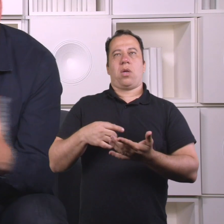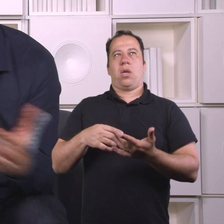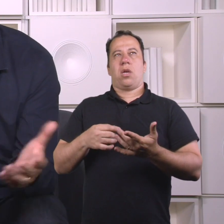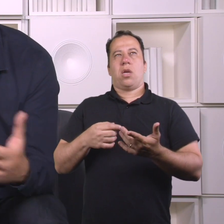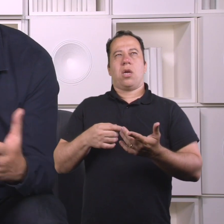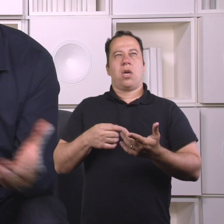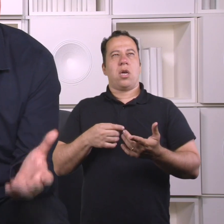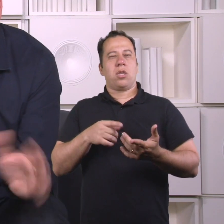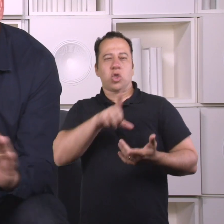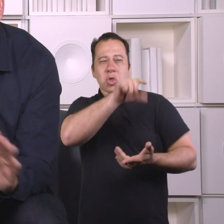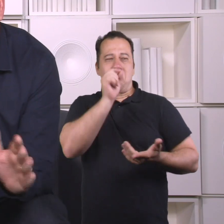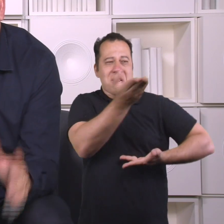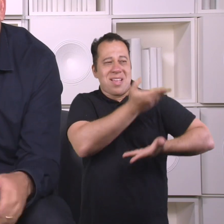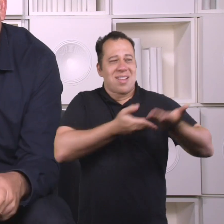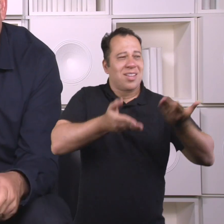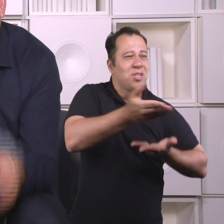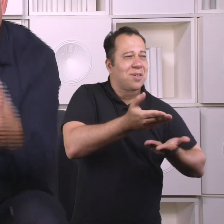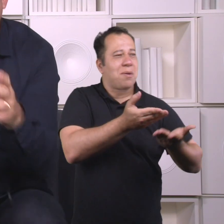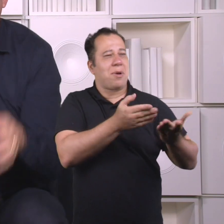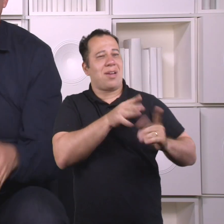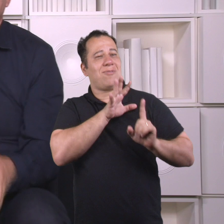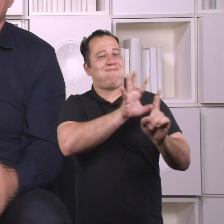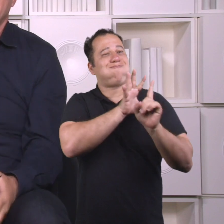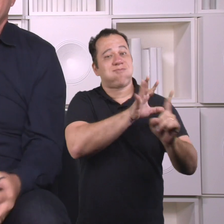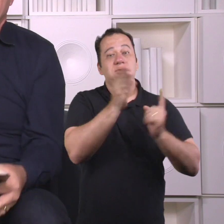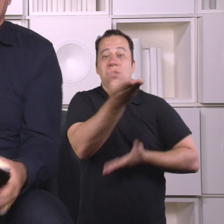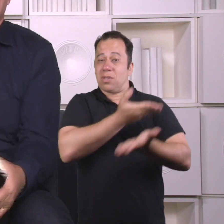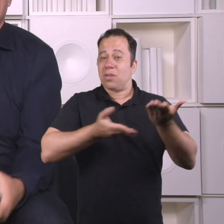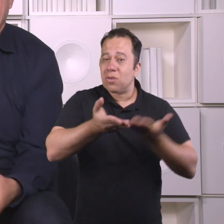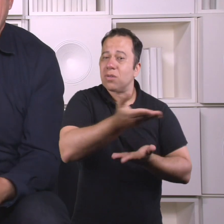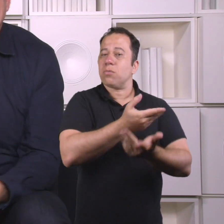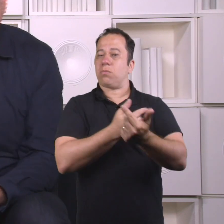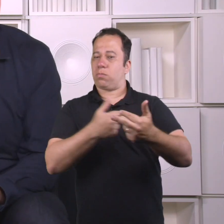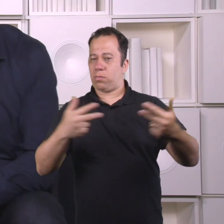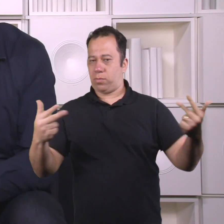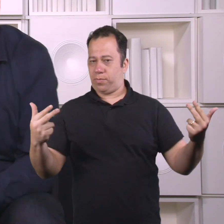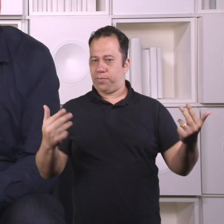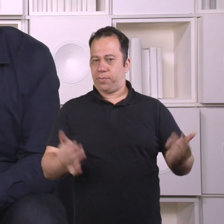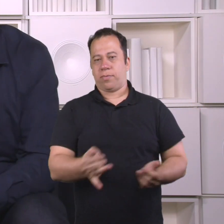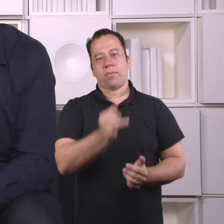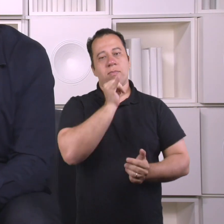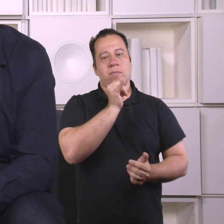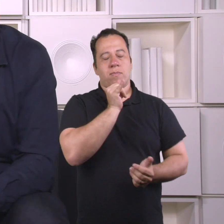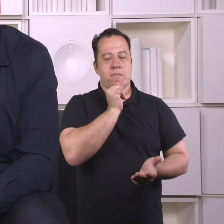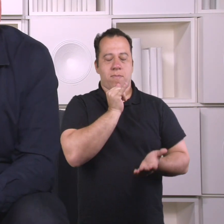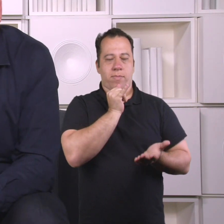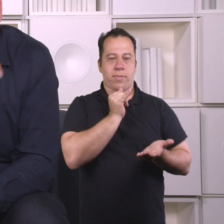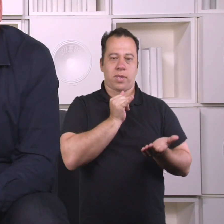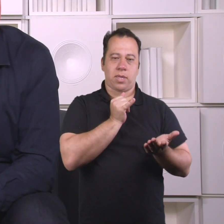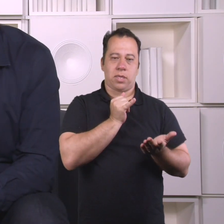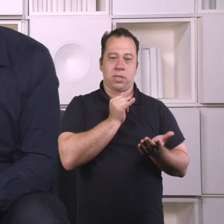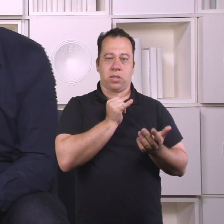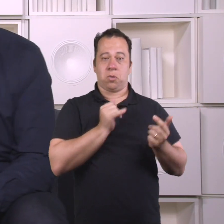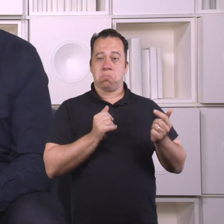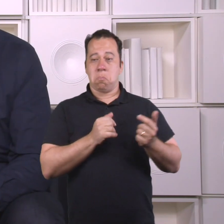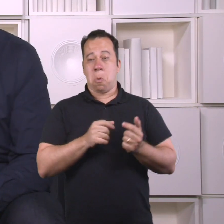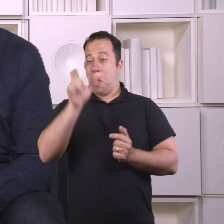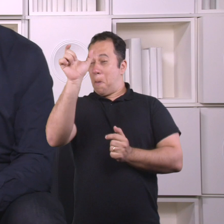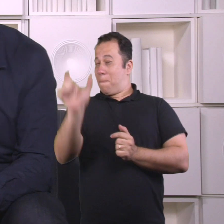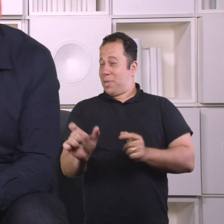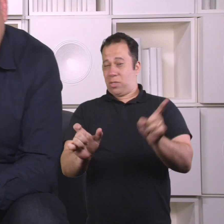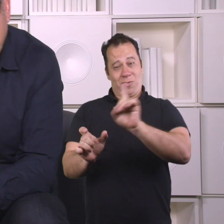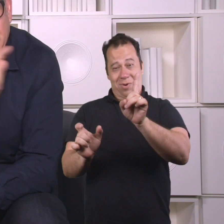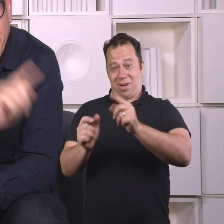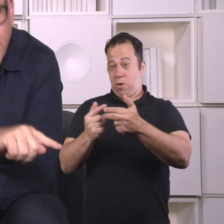nos relacionamos com os outros. Parece que são pessoas. Então, por exemplo, essas coisas que não são pessoas,